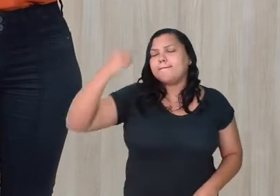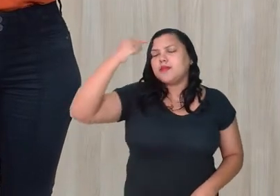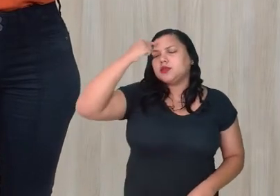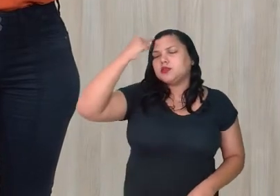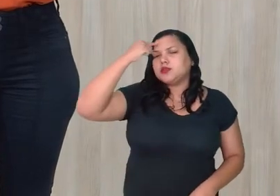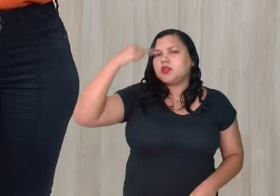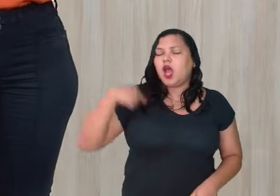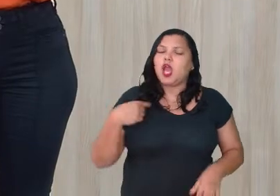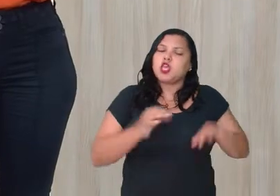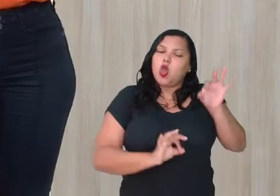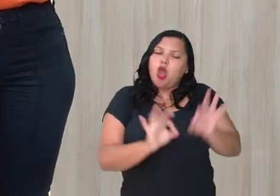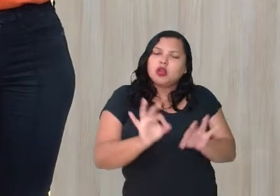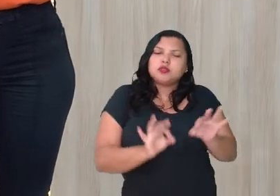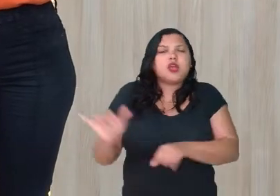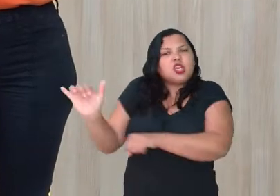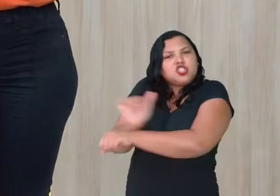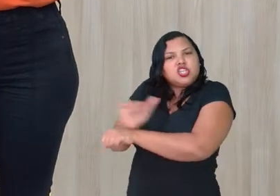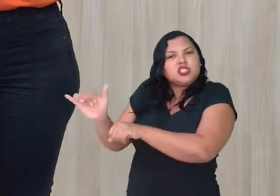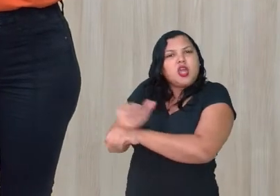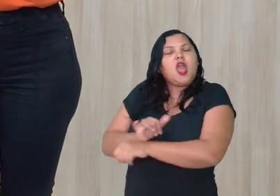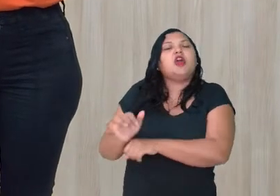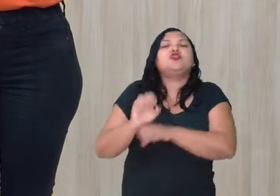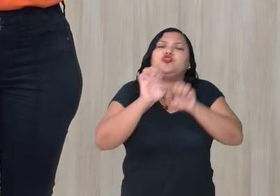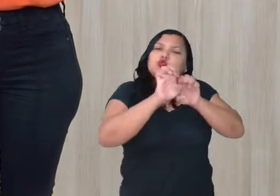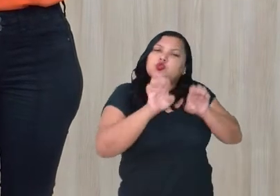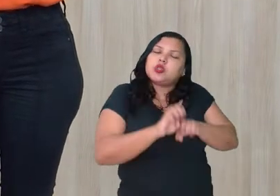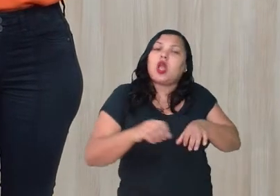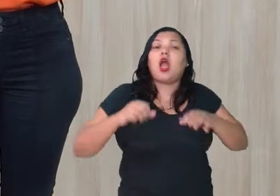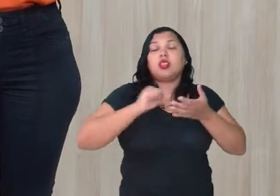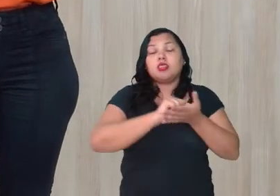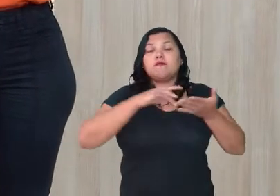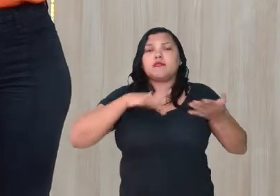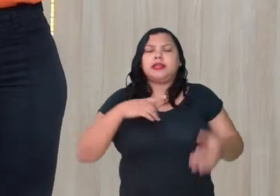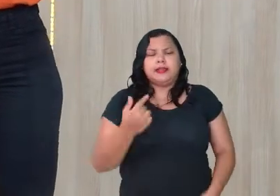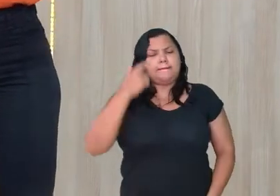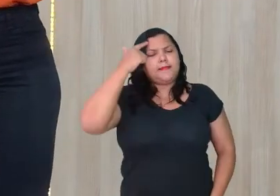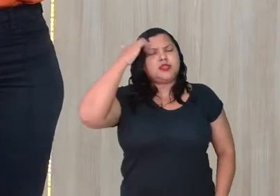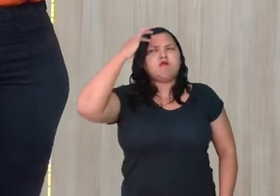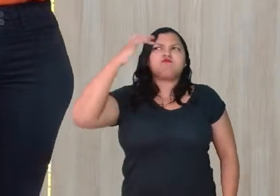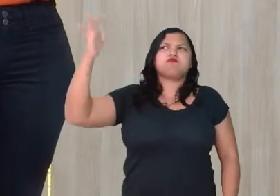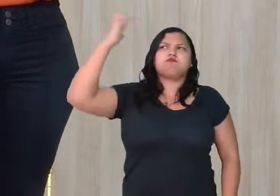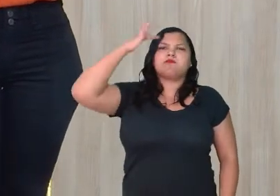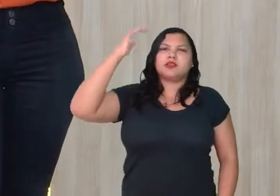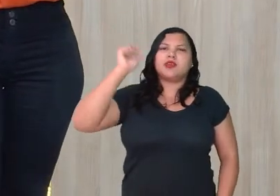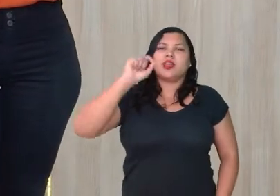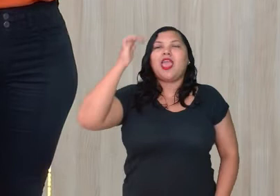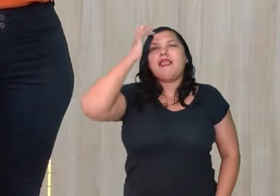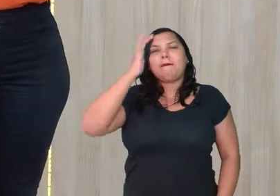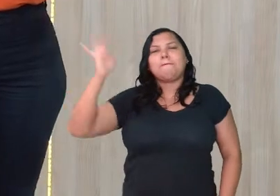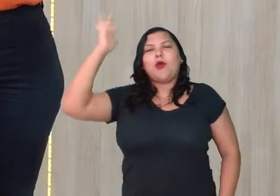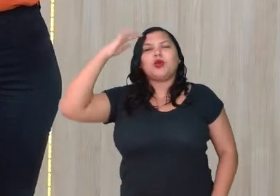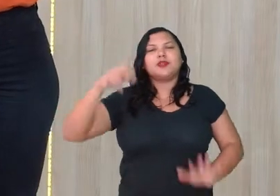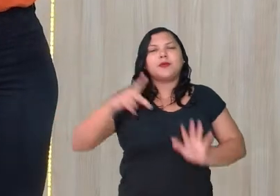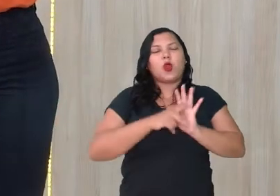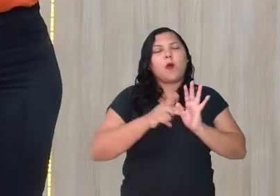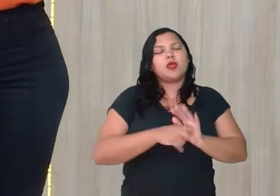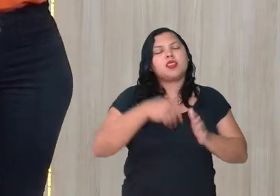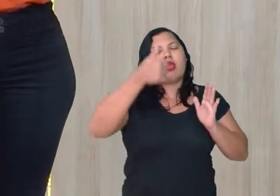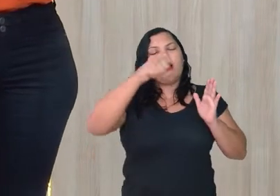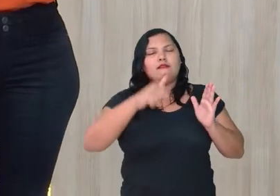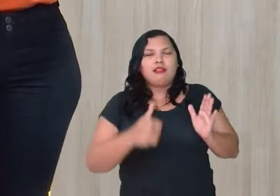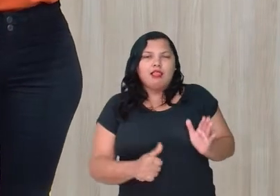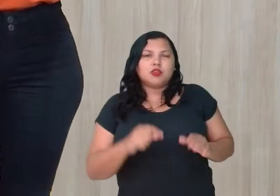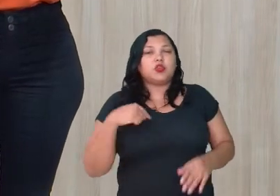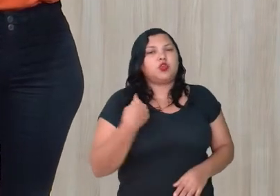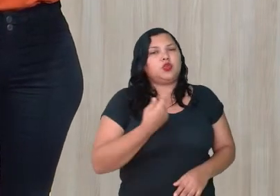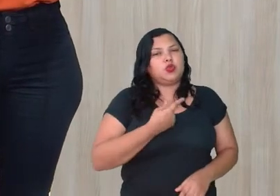estruturar atividades, mas para que a gente possa também identificar e levantar hipóteses, São as famosas hipóteses diagnósticas que a gente